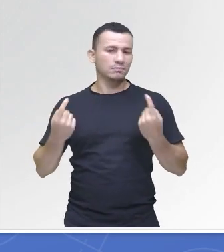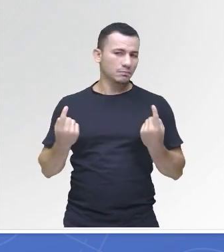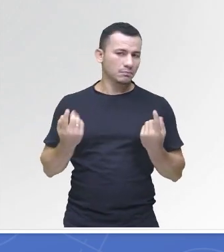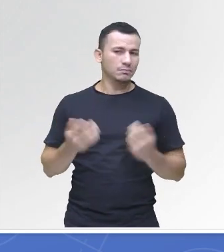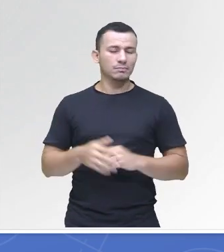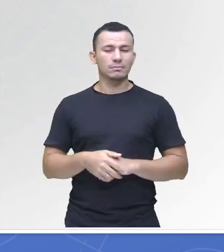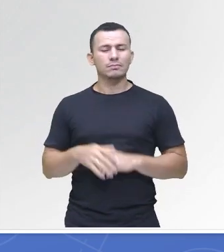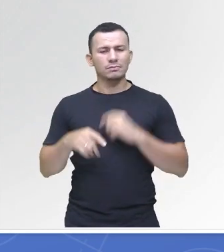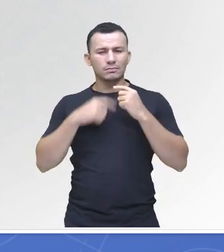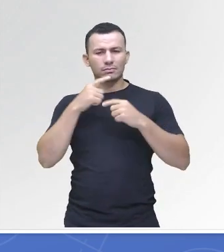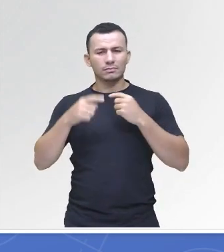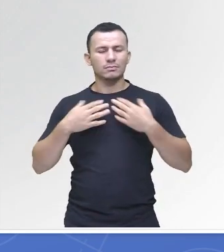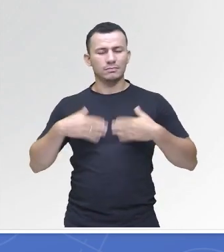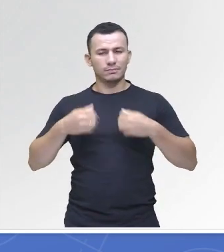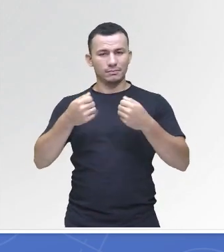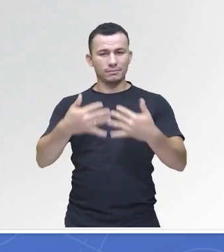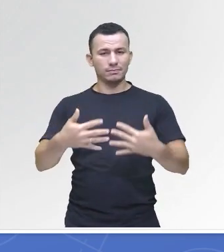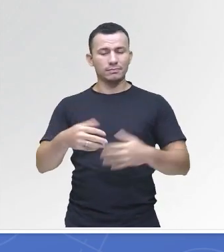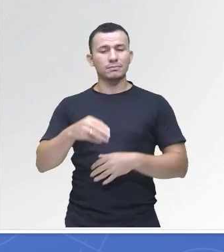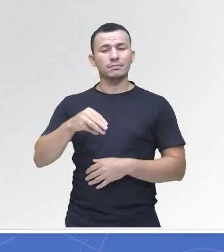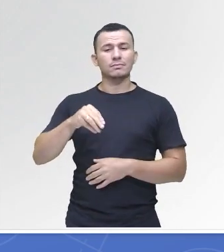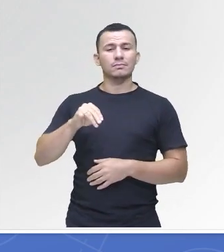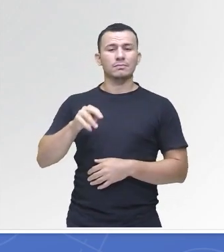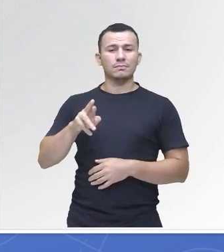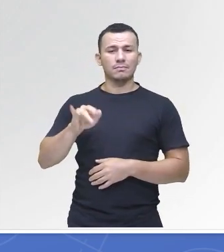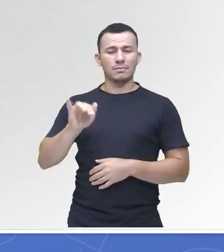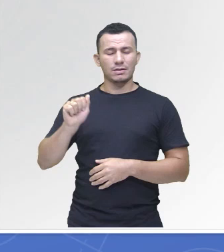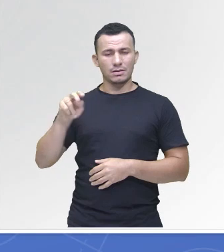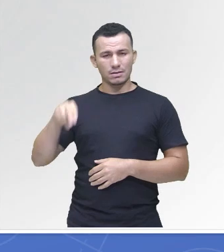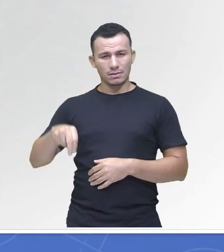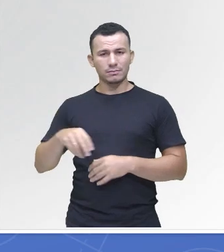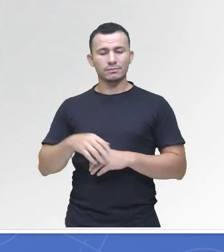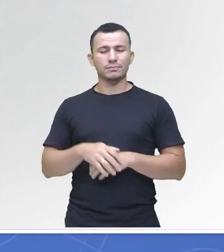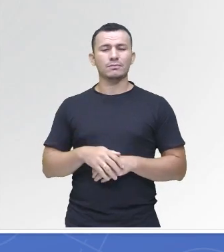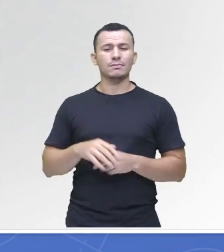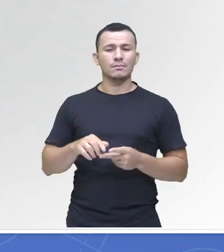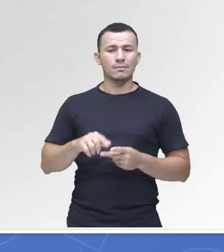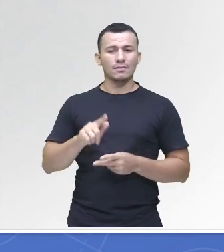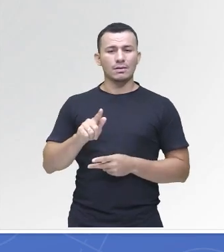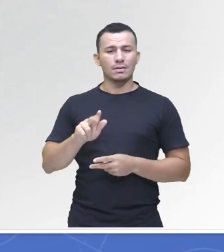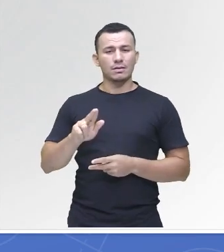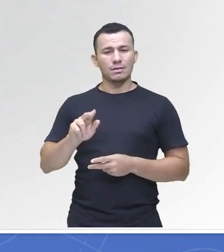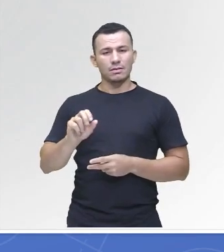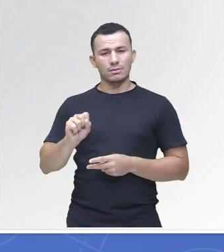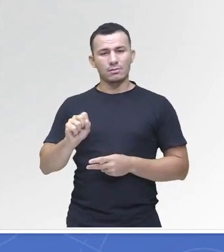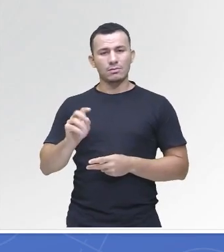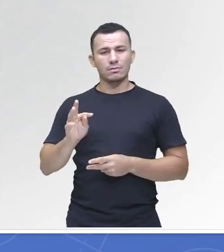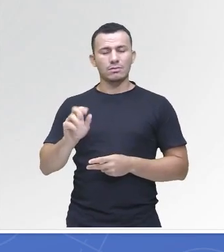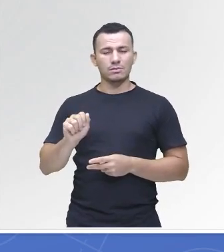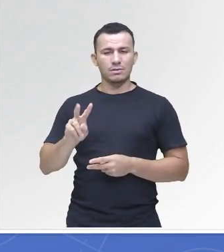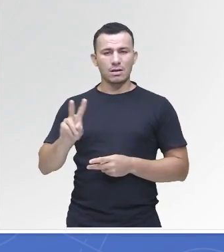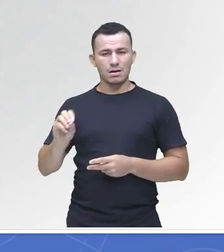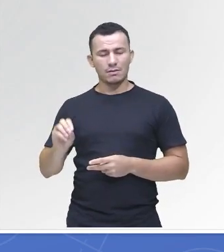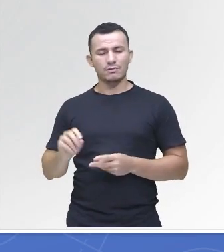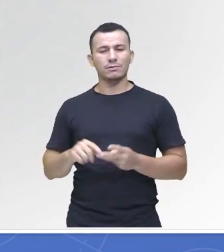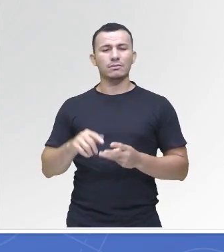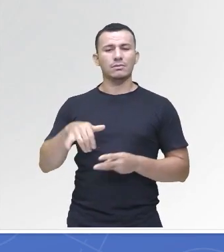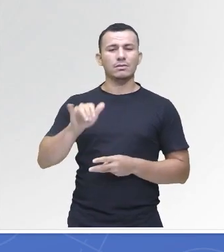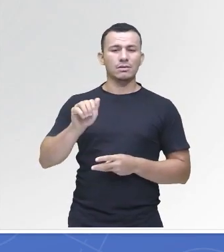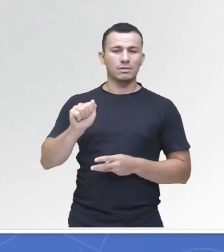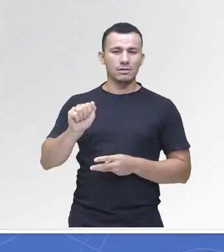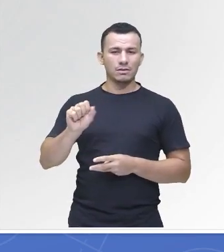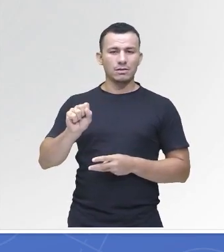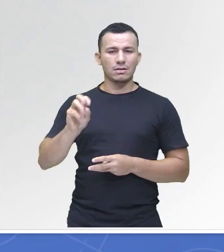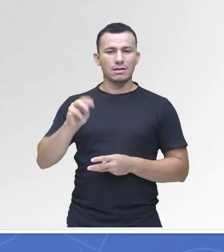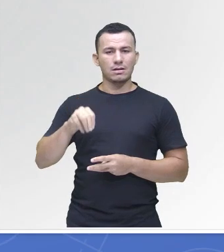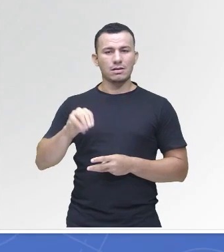A Miriam Silva marcou a alternativa D. O Gustavo também, a Yasmin Costa, né? Obrigada aí a todos vocês que